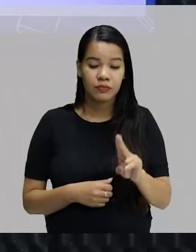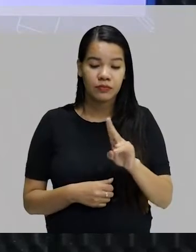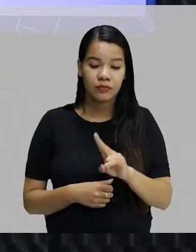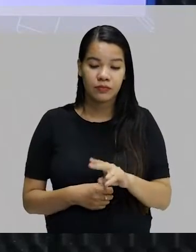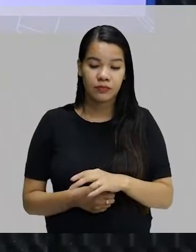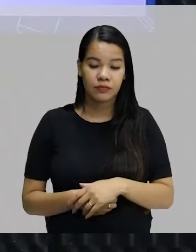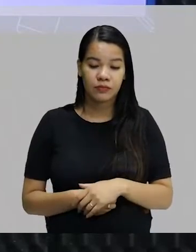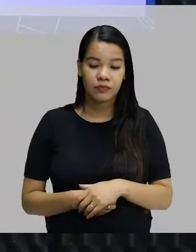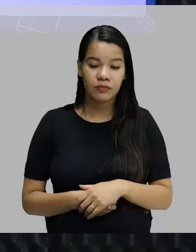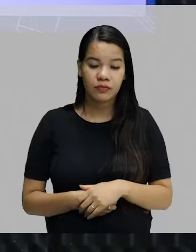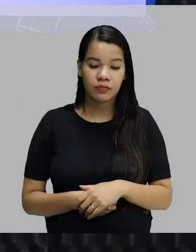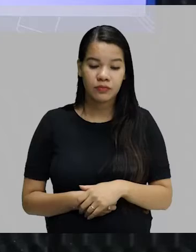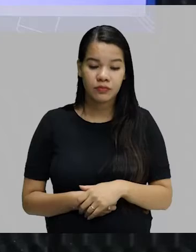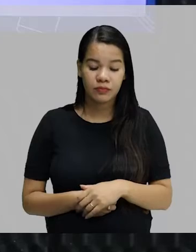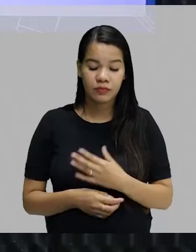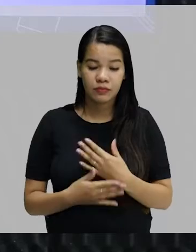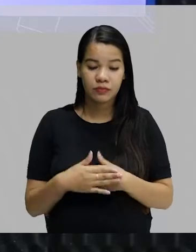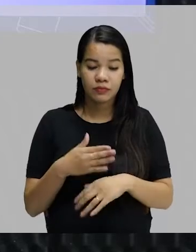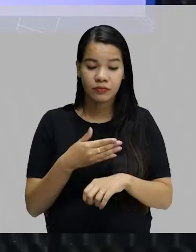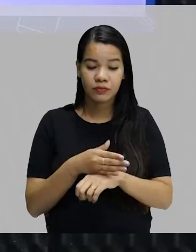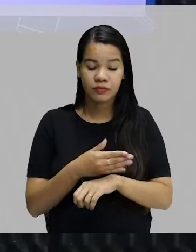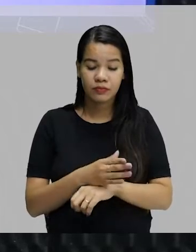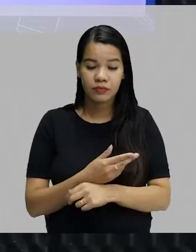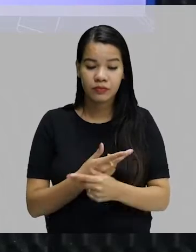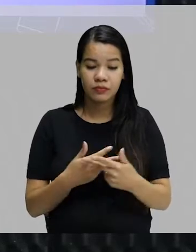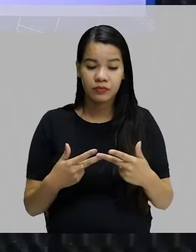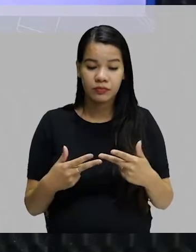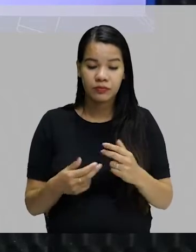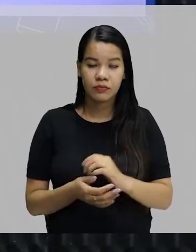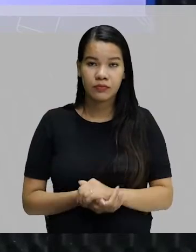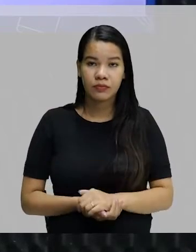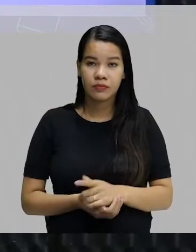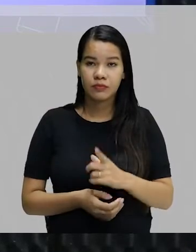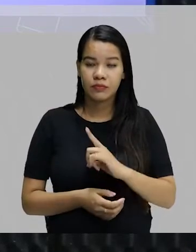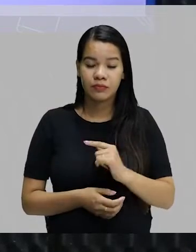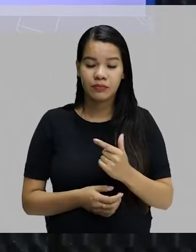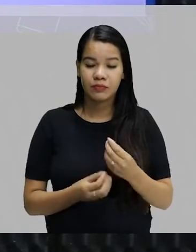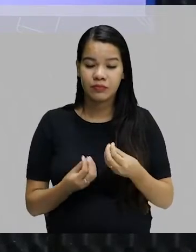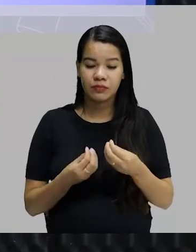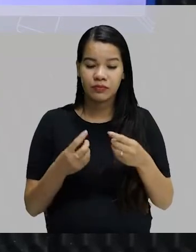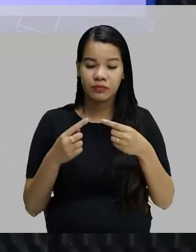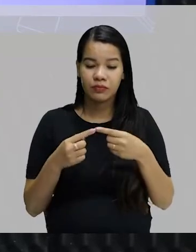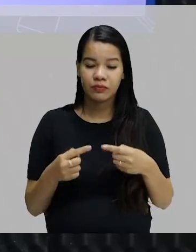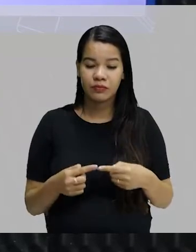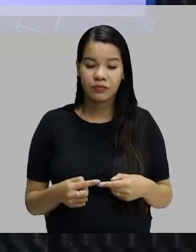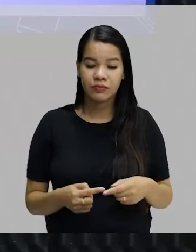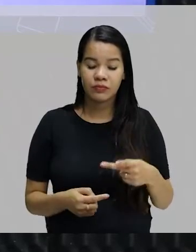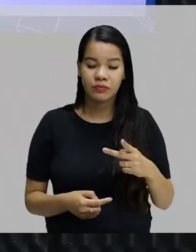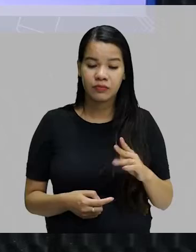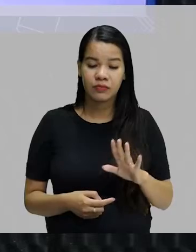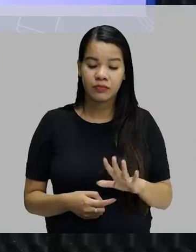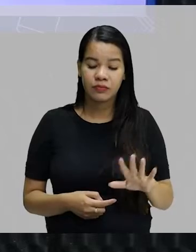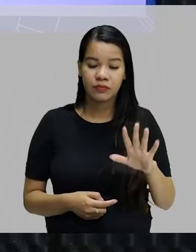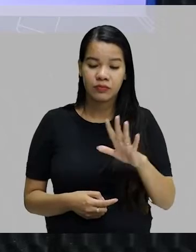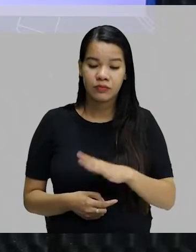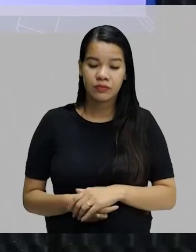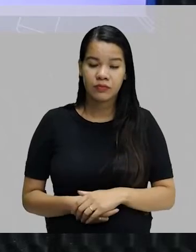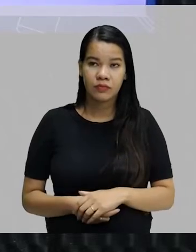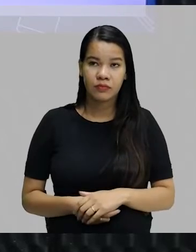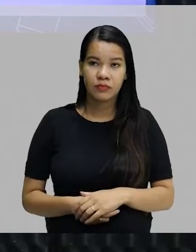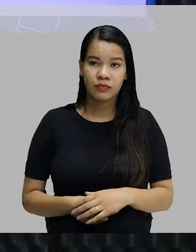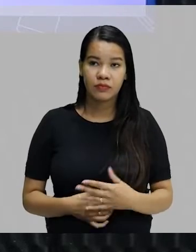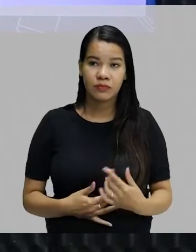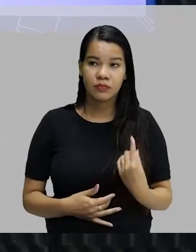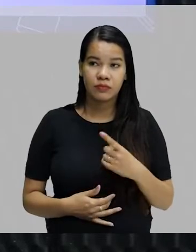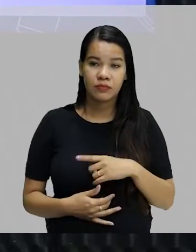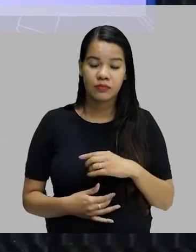né, daquela condição mais prática da coisa. Não dá muito para encaixar essa parte, então nós vamos